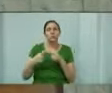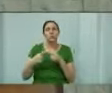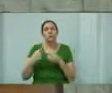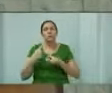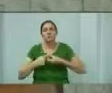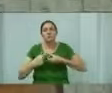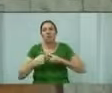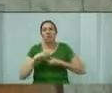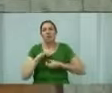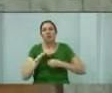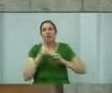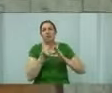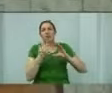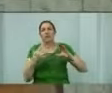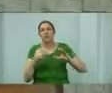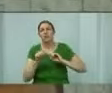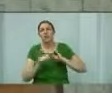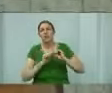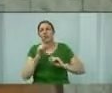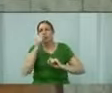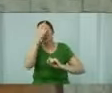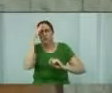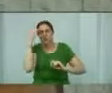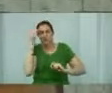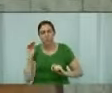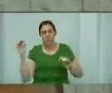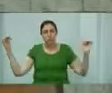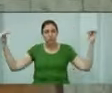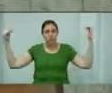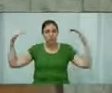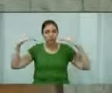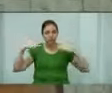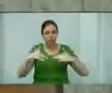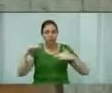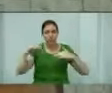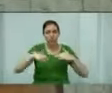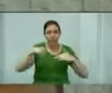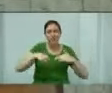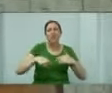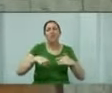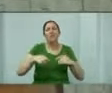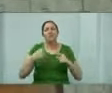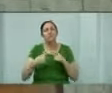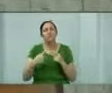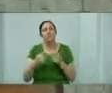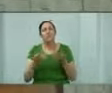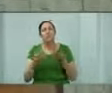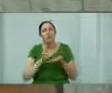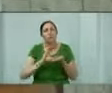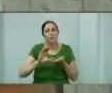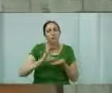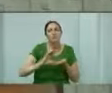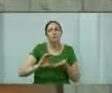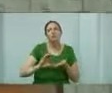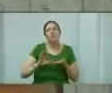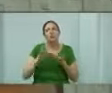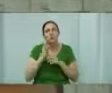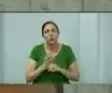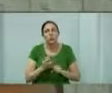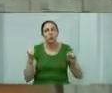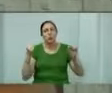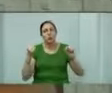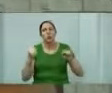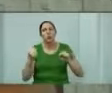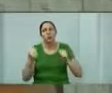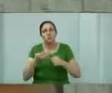característica de fazer com que quem venha para cá, não importa onde vier, vem para investir, vem para ganhar dinheiro, mas vem também para fortalecer a